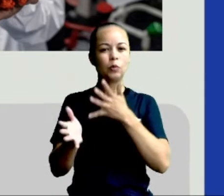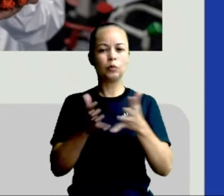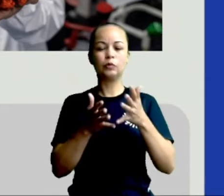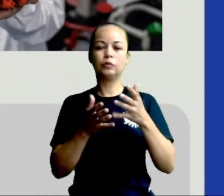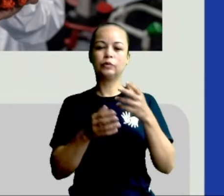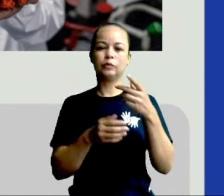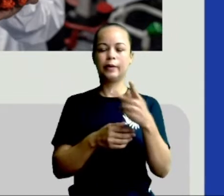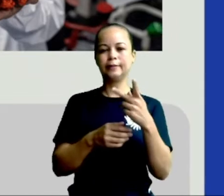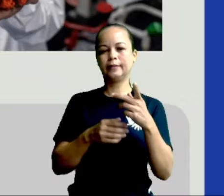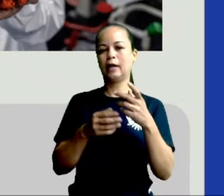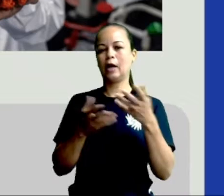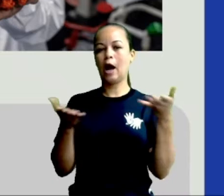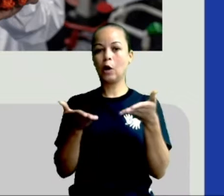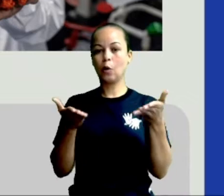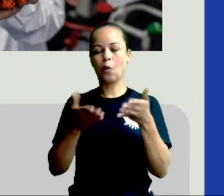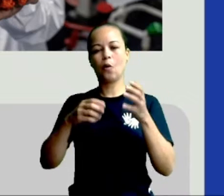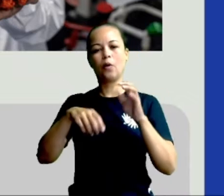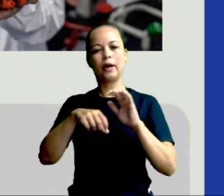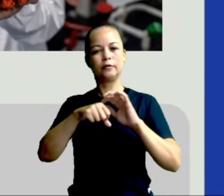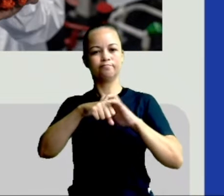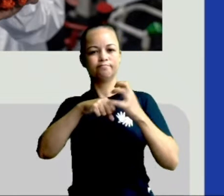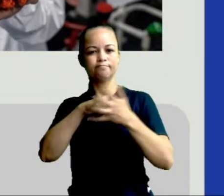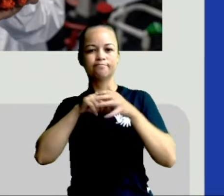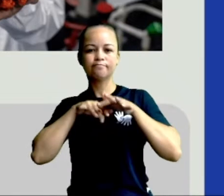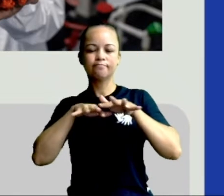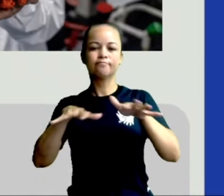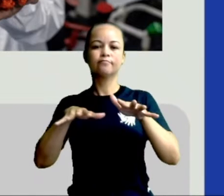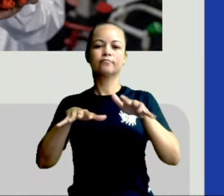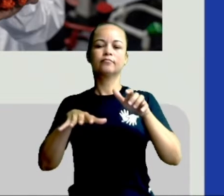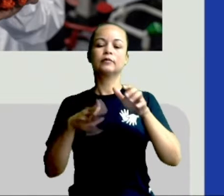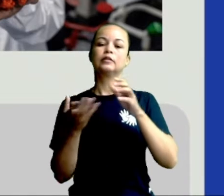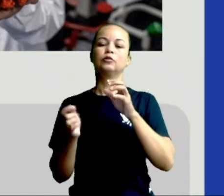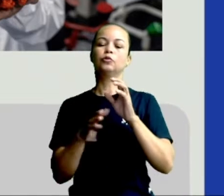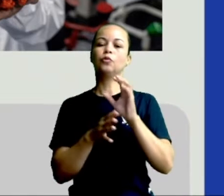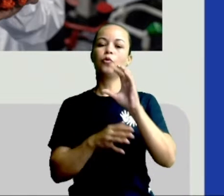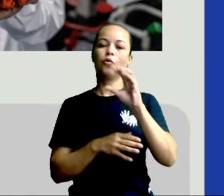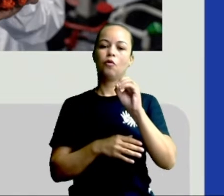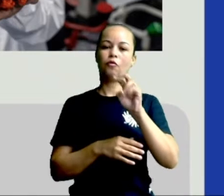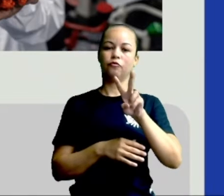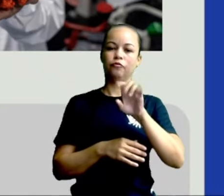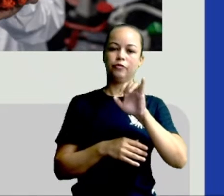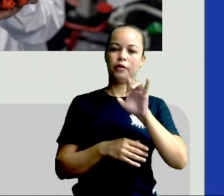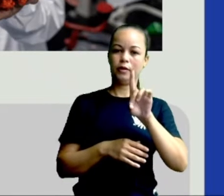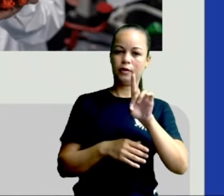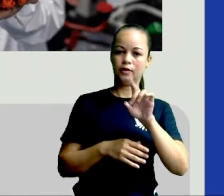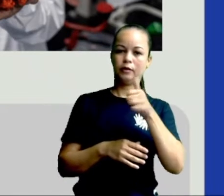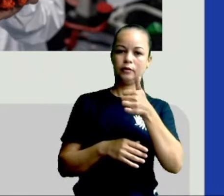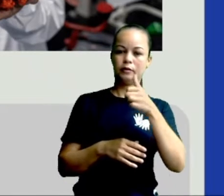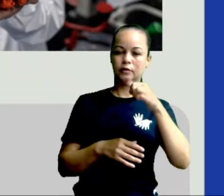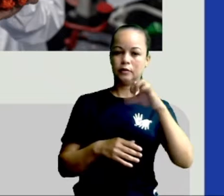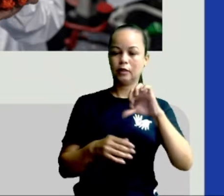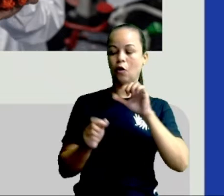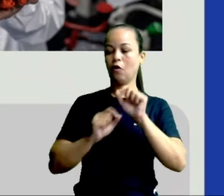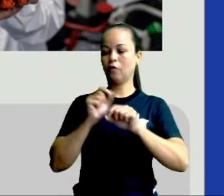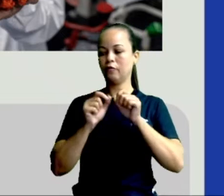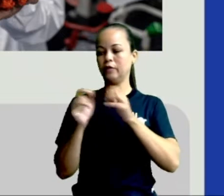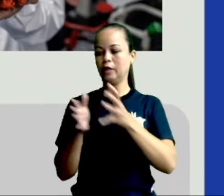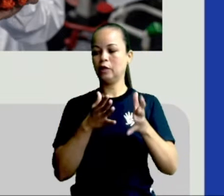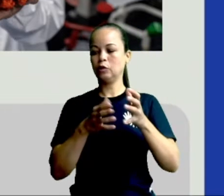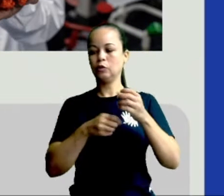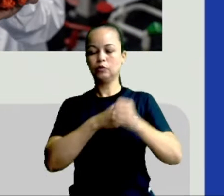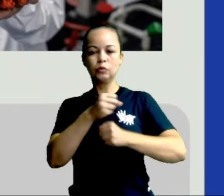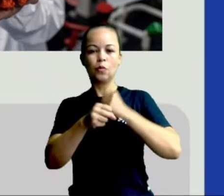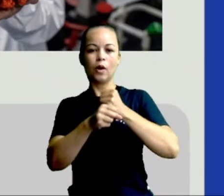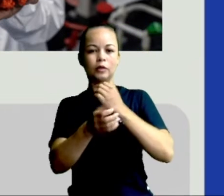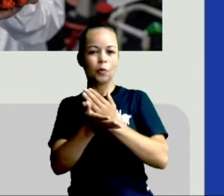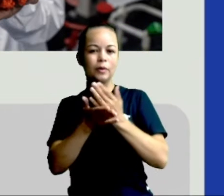final do ano 2019, mas acentuada, sobretudo no ano de 2020, ela